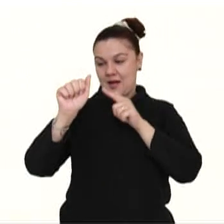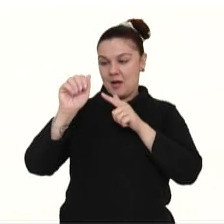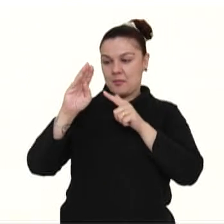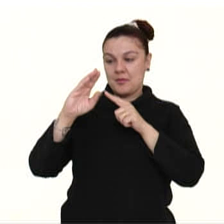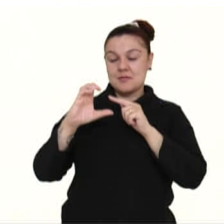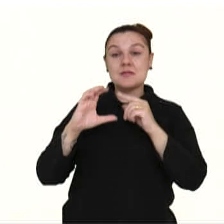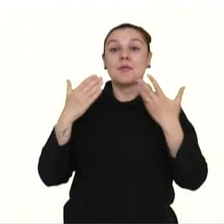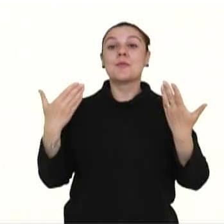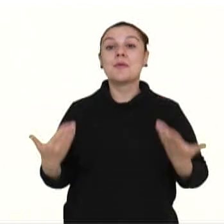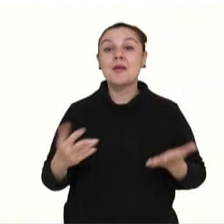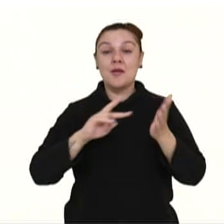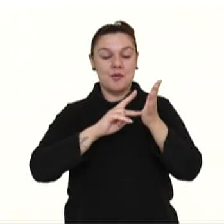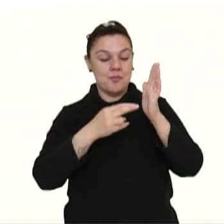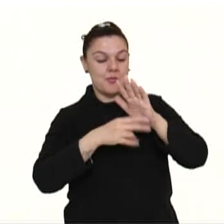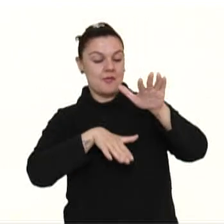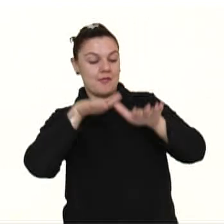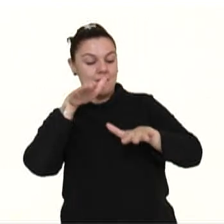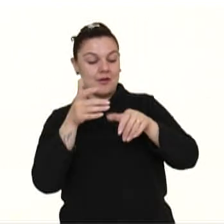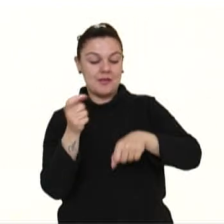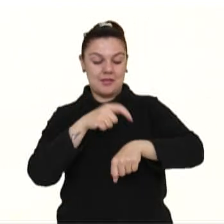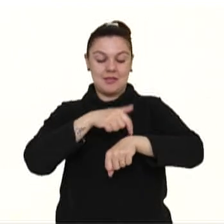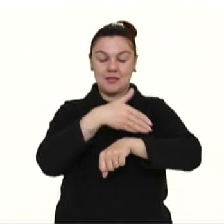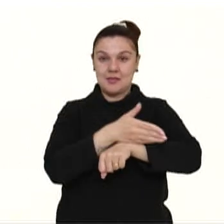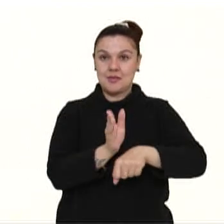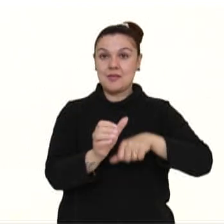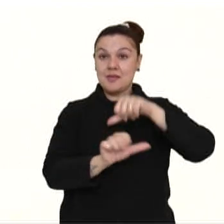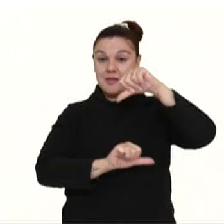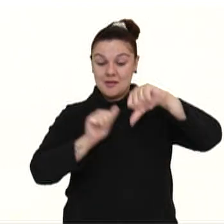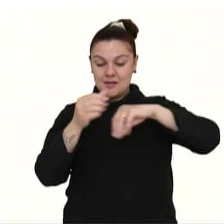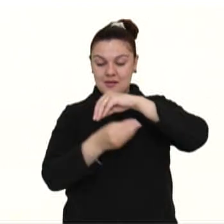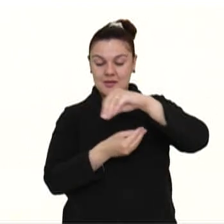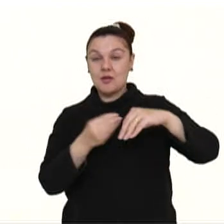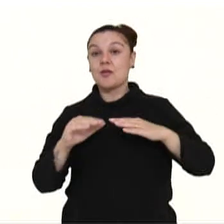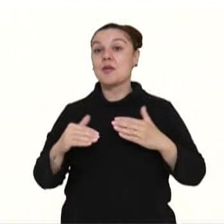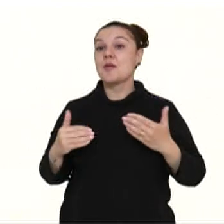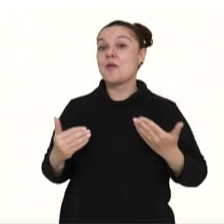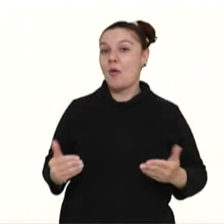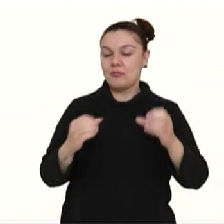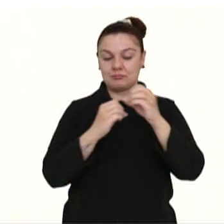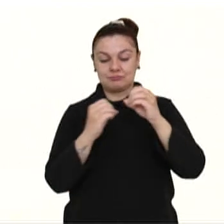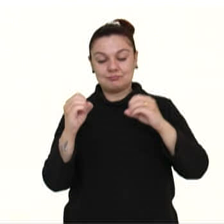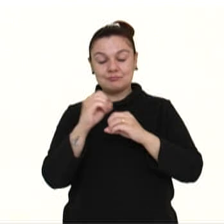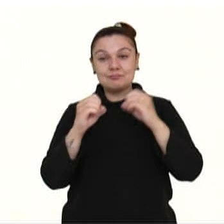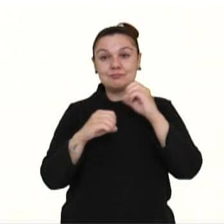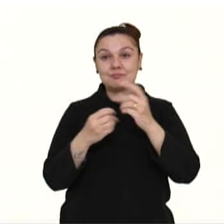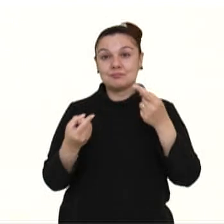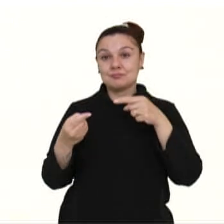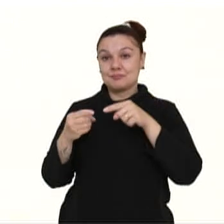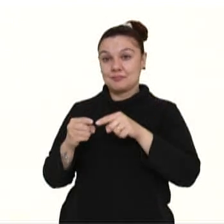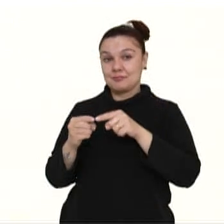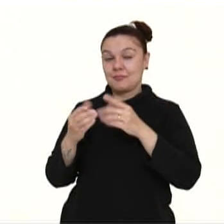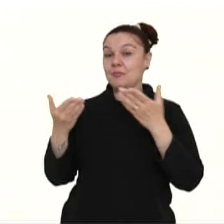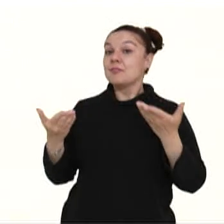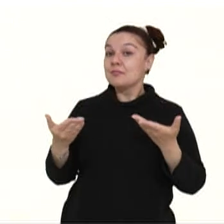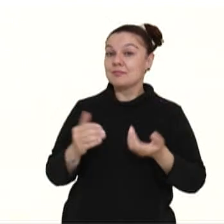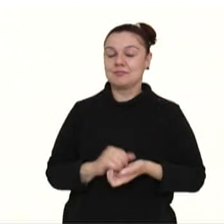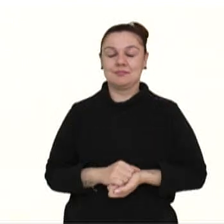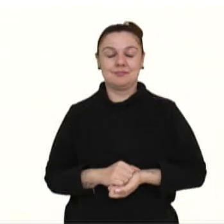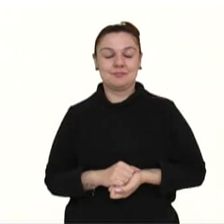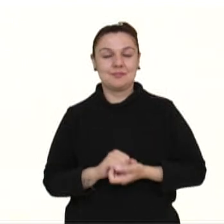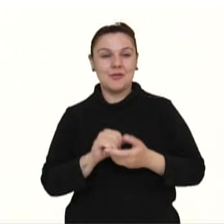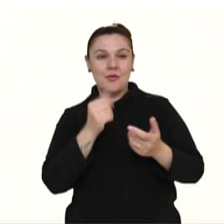C representam a variação temporal das concentrações dos seguintes componentes da reação, respectivamente. Então,